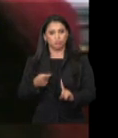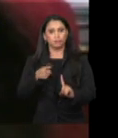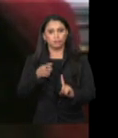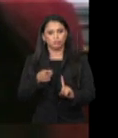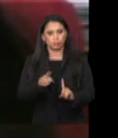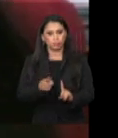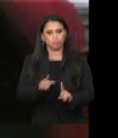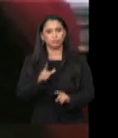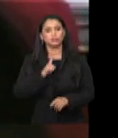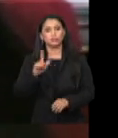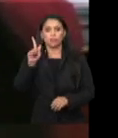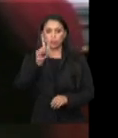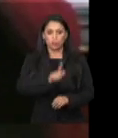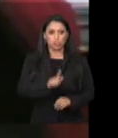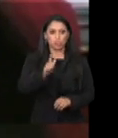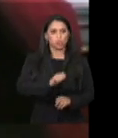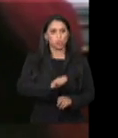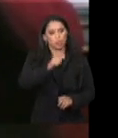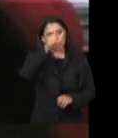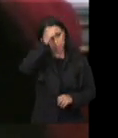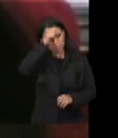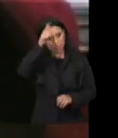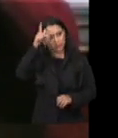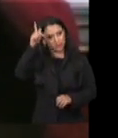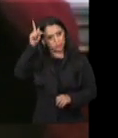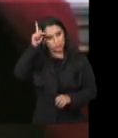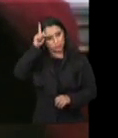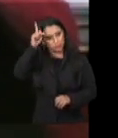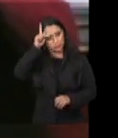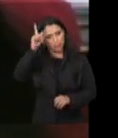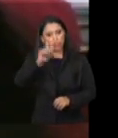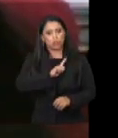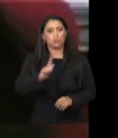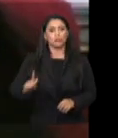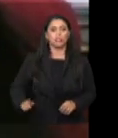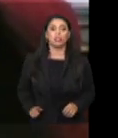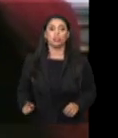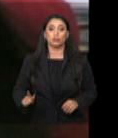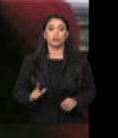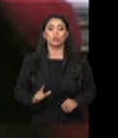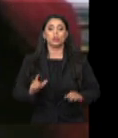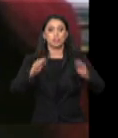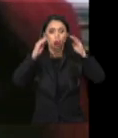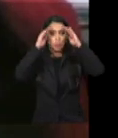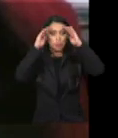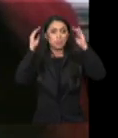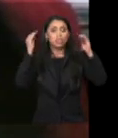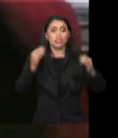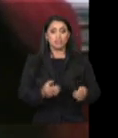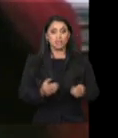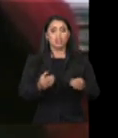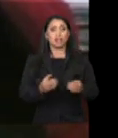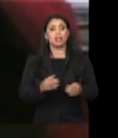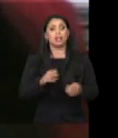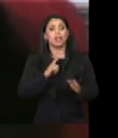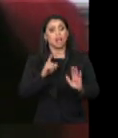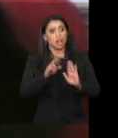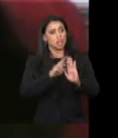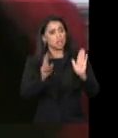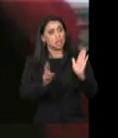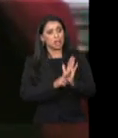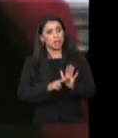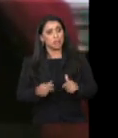a Adesão dos gestores prefeitos governadores a defesa e cumprimento da política da população em situação de rua para